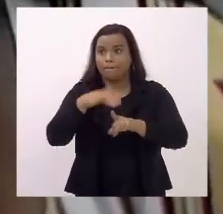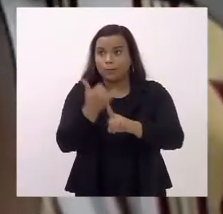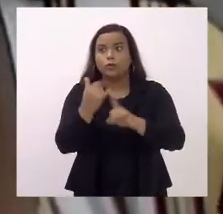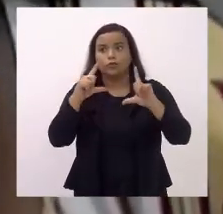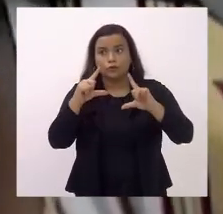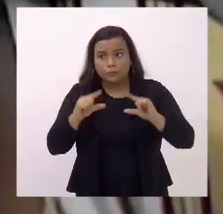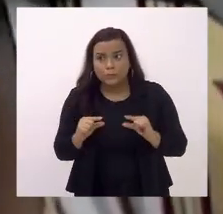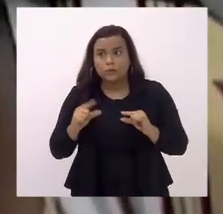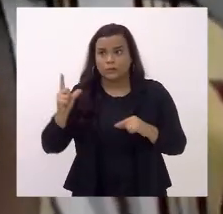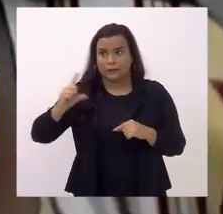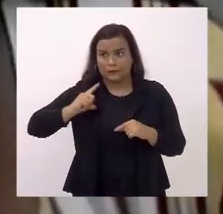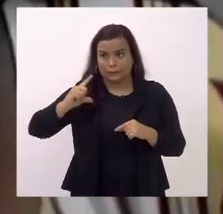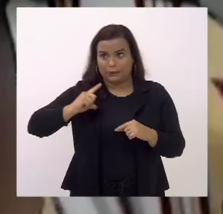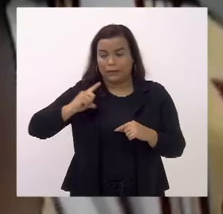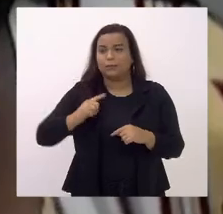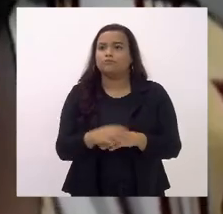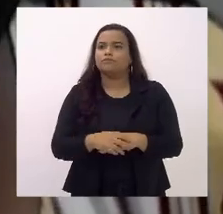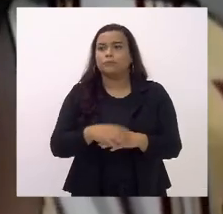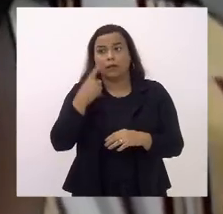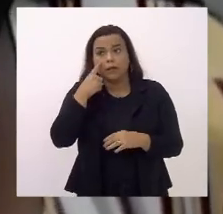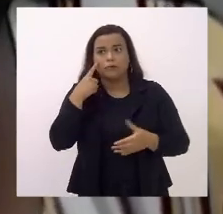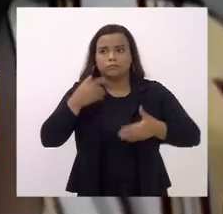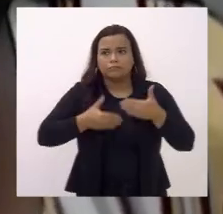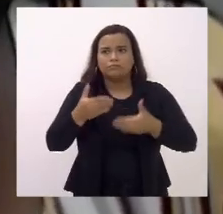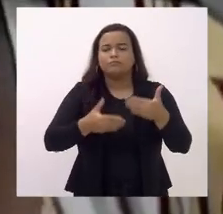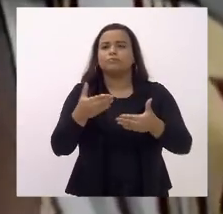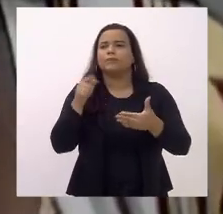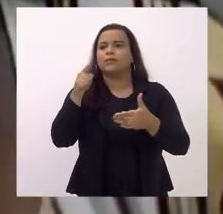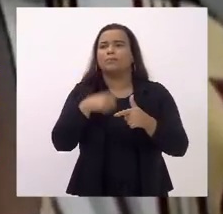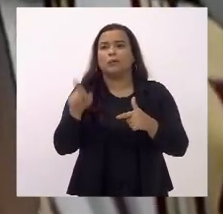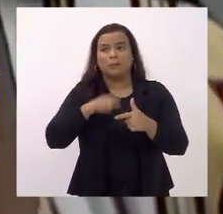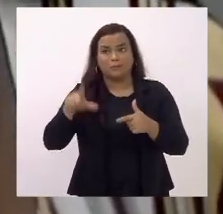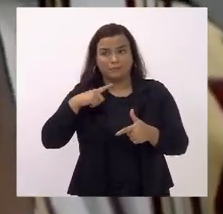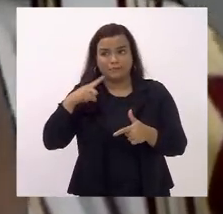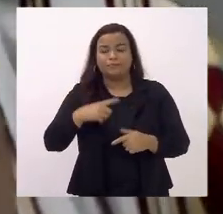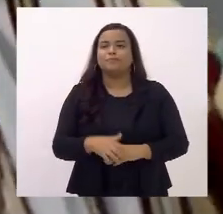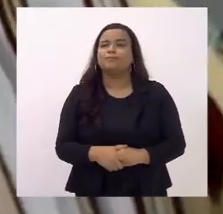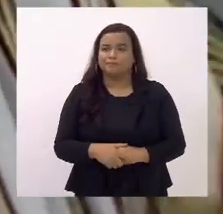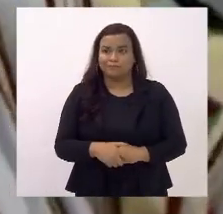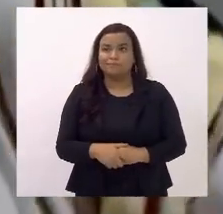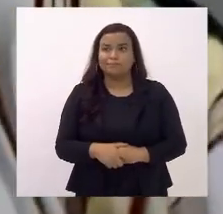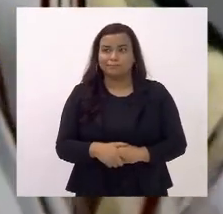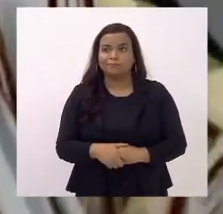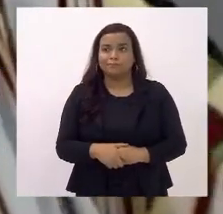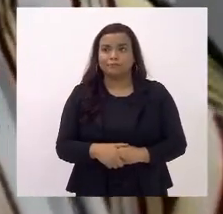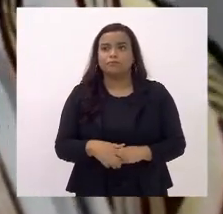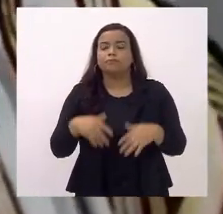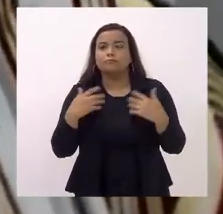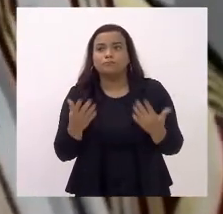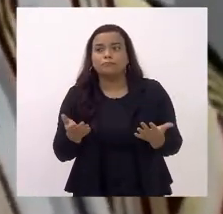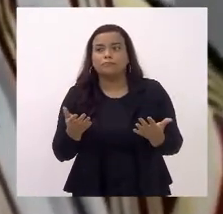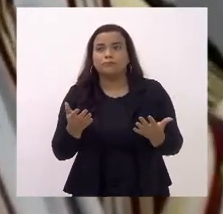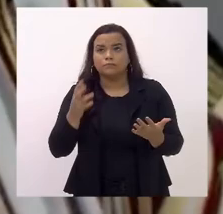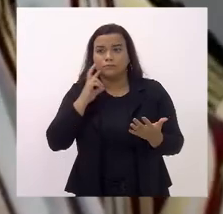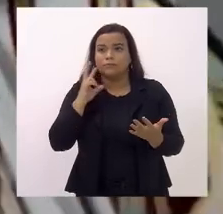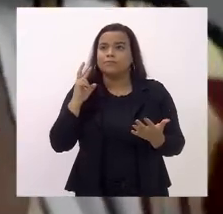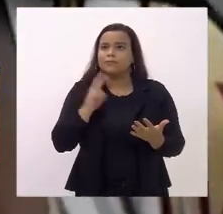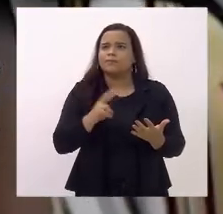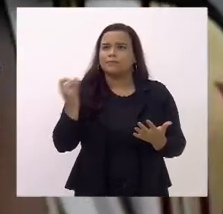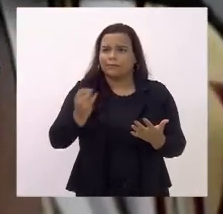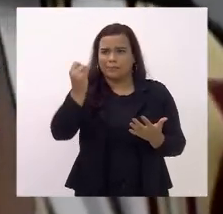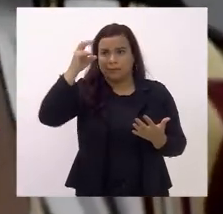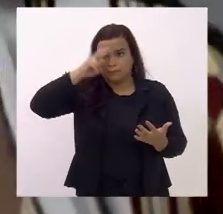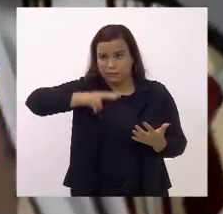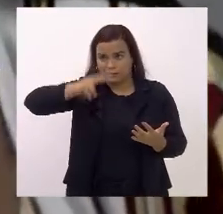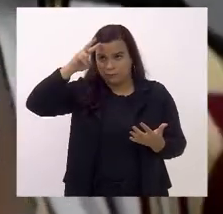se faça um combate real a esse problema, né? É muito importante lembrar que o ambiente